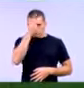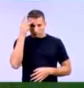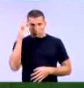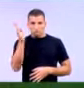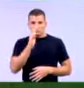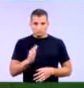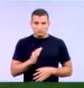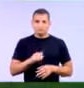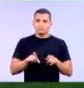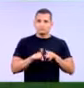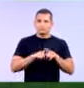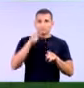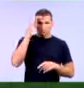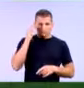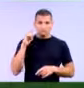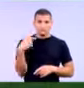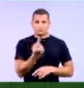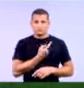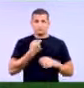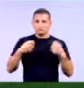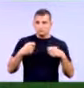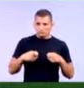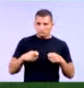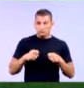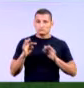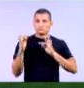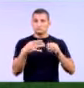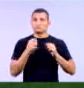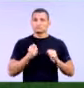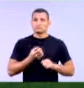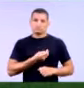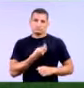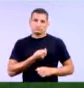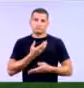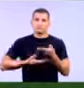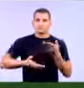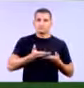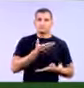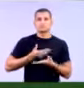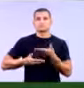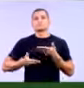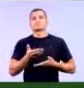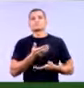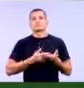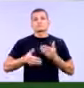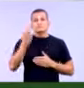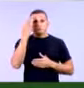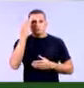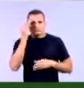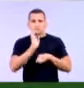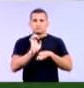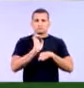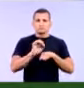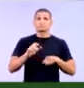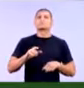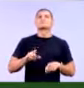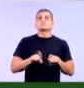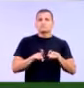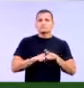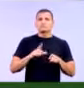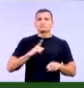sabemos também dos nossos deveres, para que todos possamos viver em harmonia. Você sabia que os estagiários também possuem